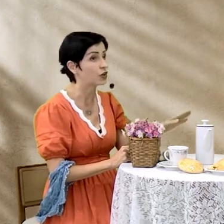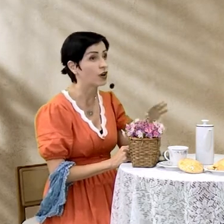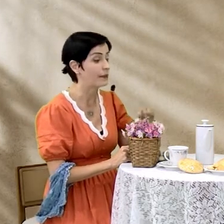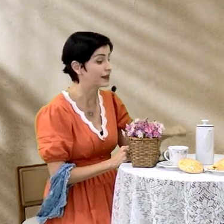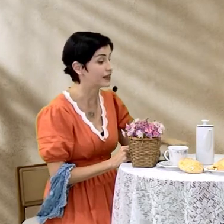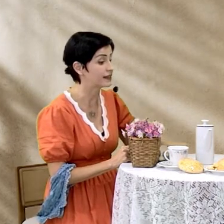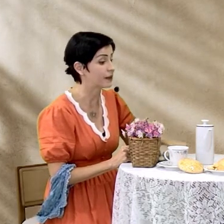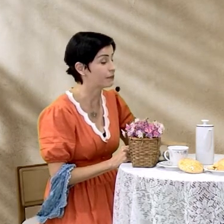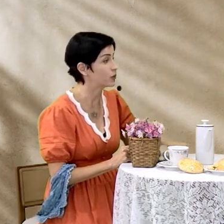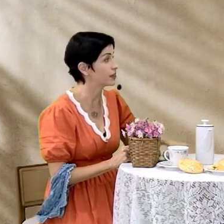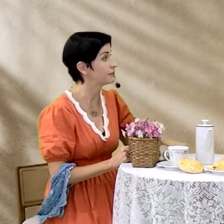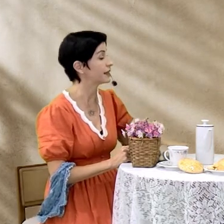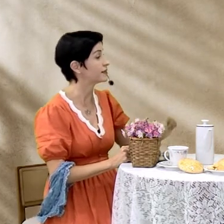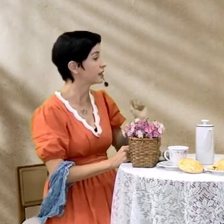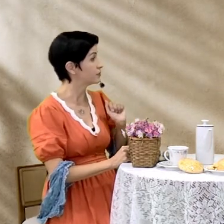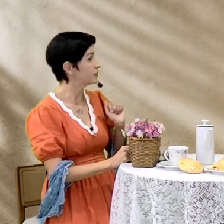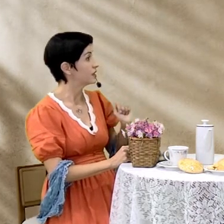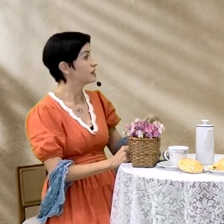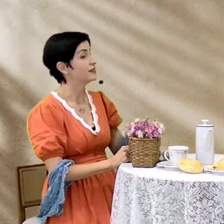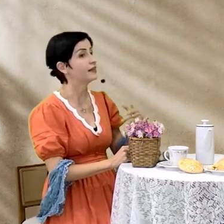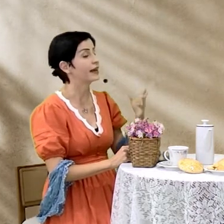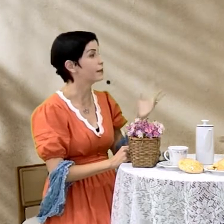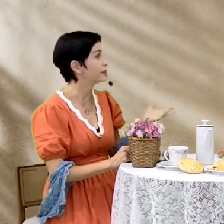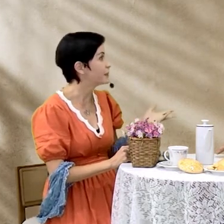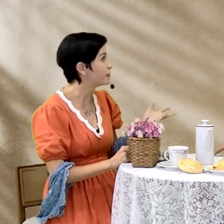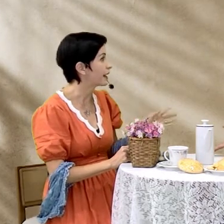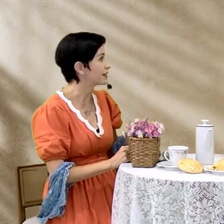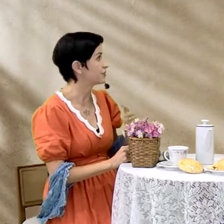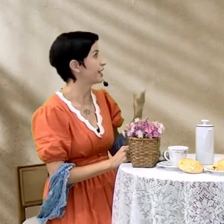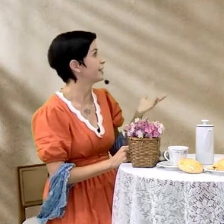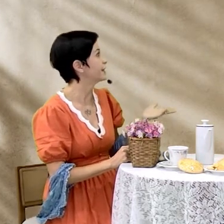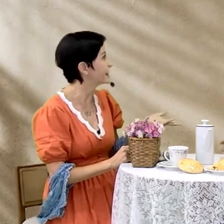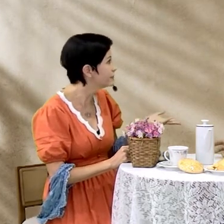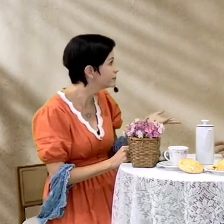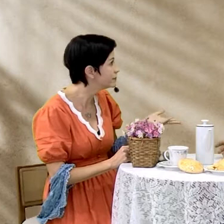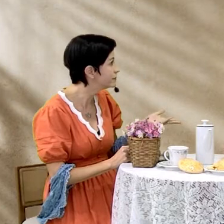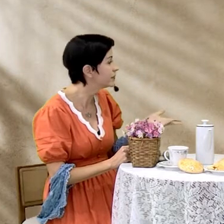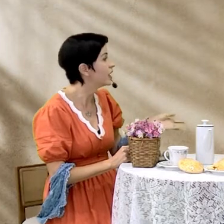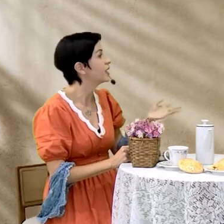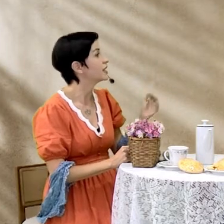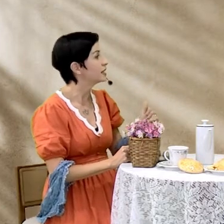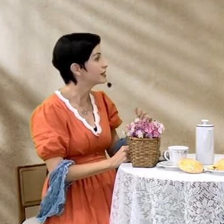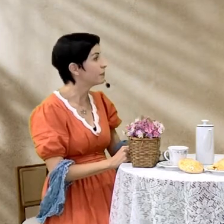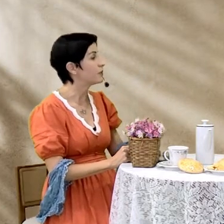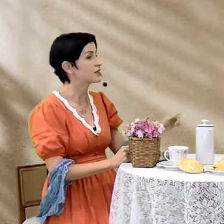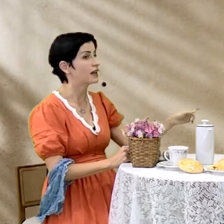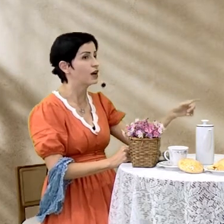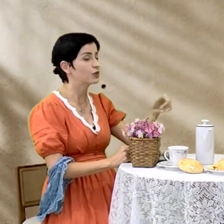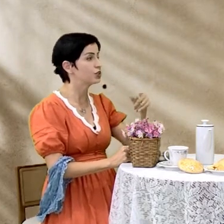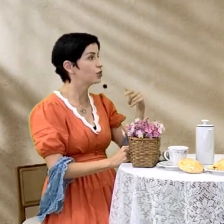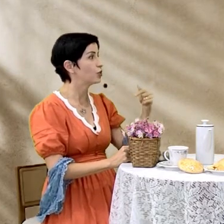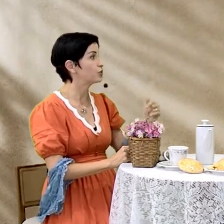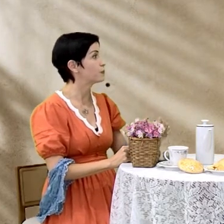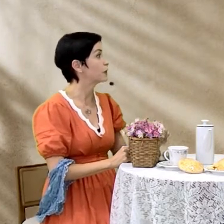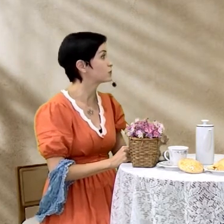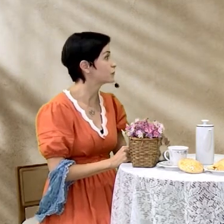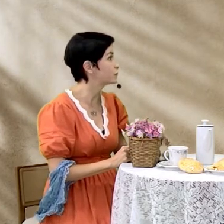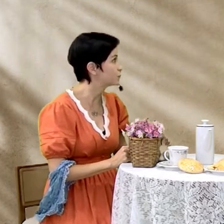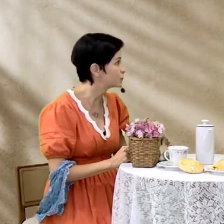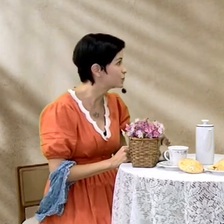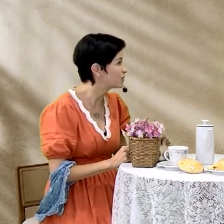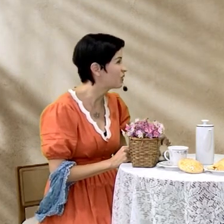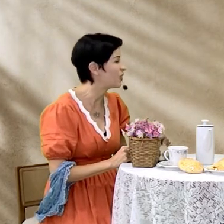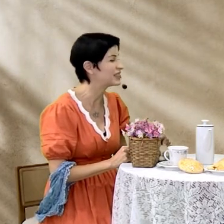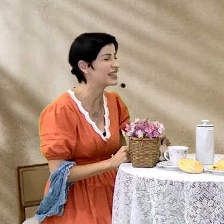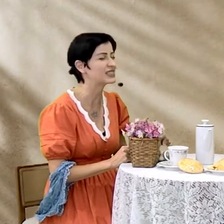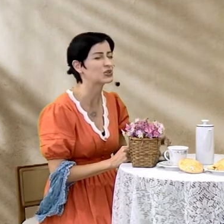ela ficou lá batendo na porta, batendo. Ninguém abria, porque a casa não tinha ninguém. E depois ela rodeou, entrou pelos